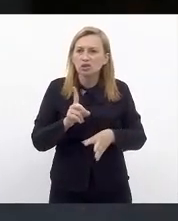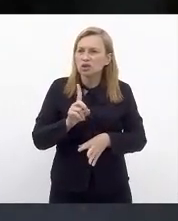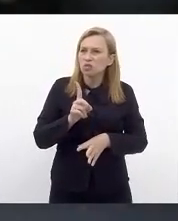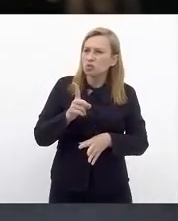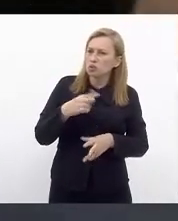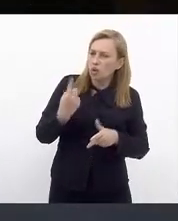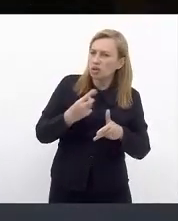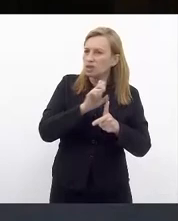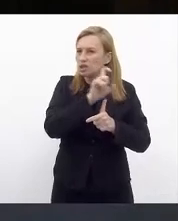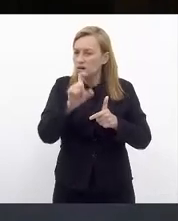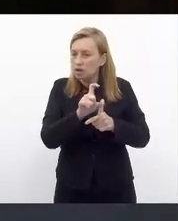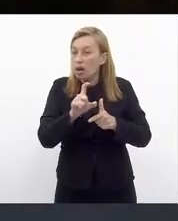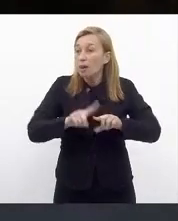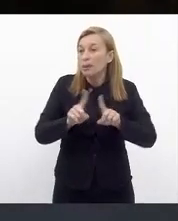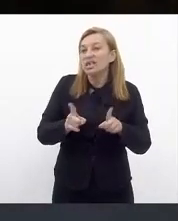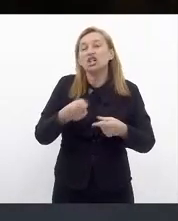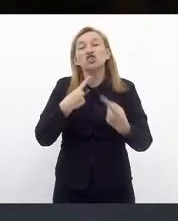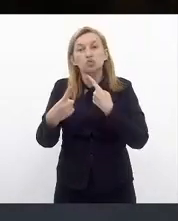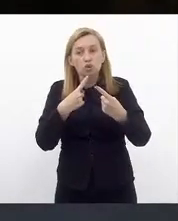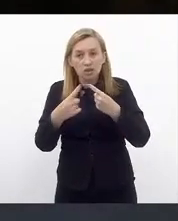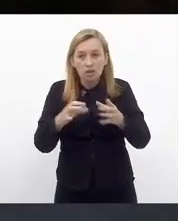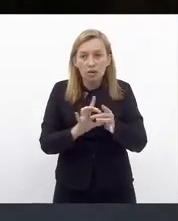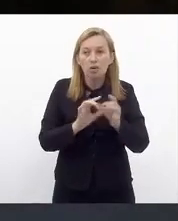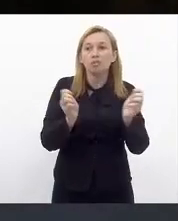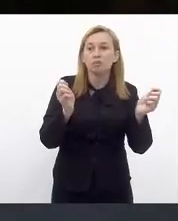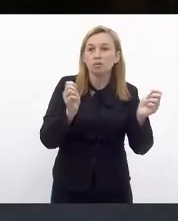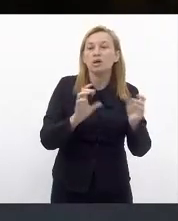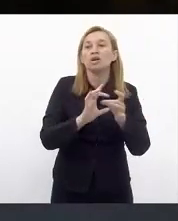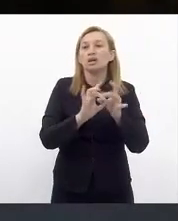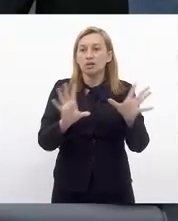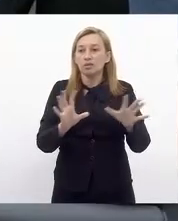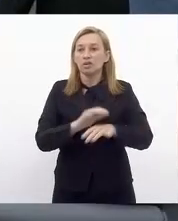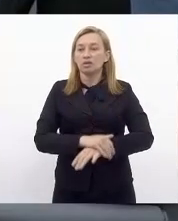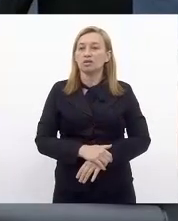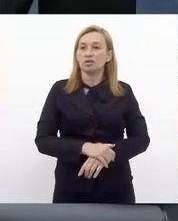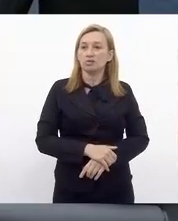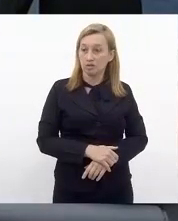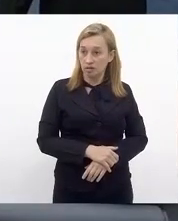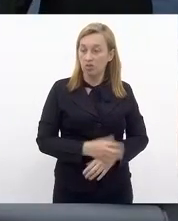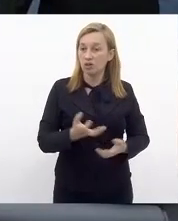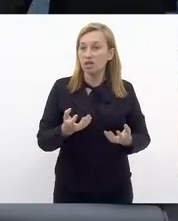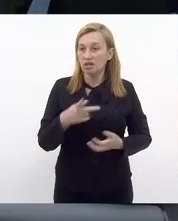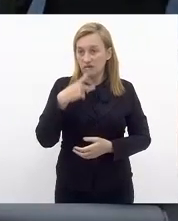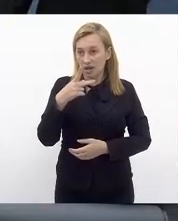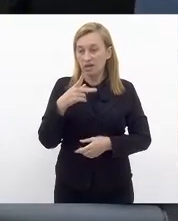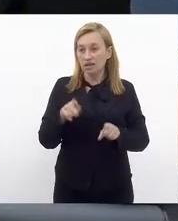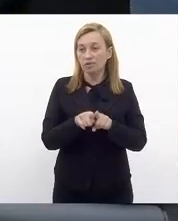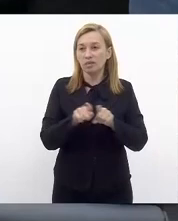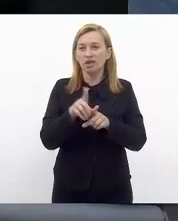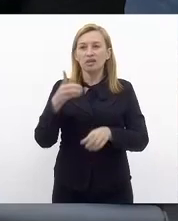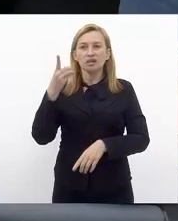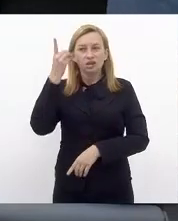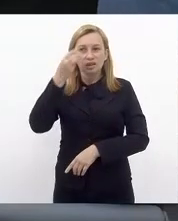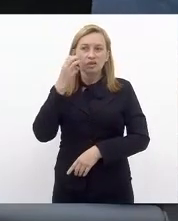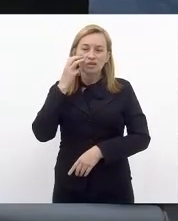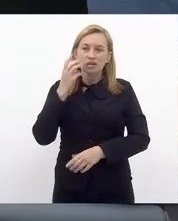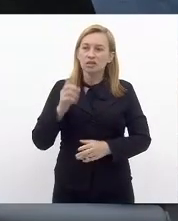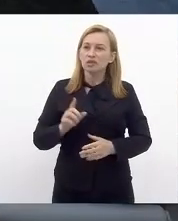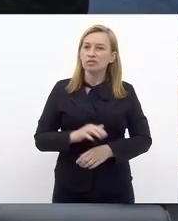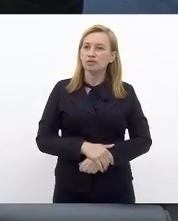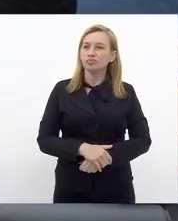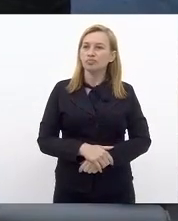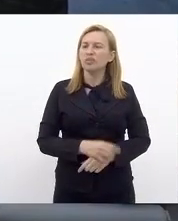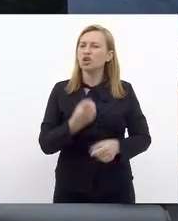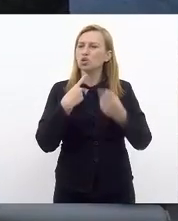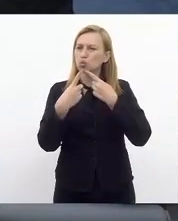nós executivo mas eu acho que a discussão permitiu essa flexibilização eu queria fazer um complemento se me permite Roberto na linha